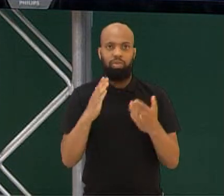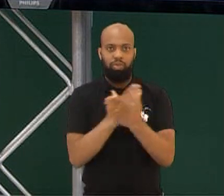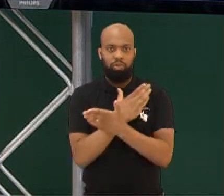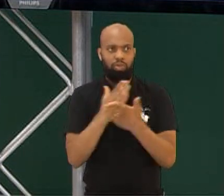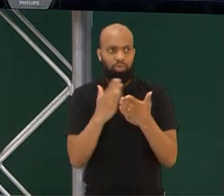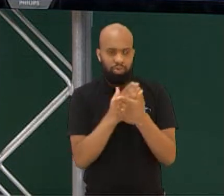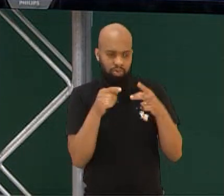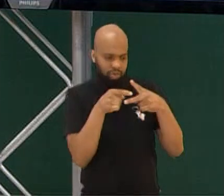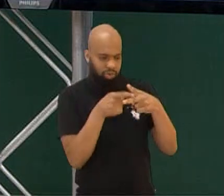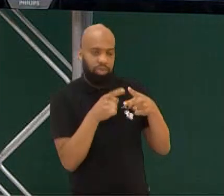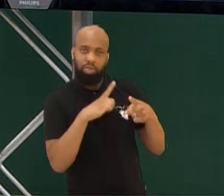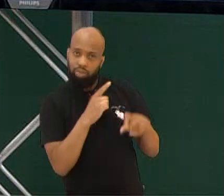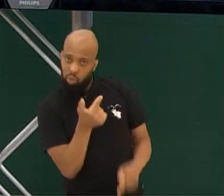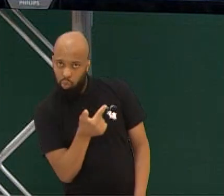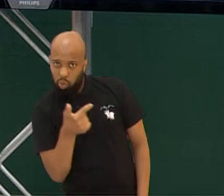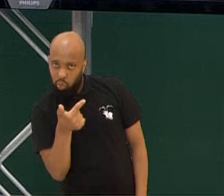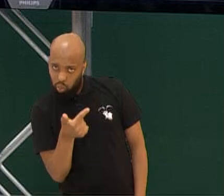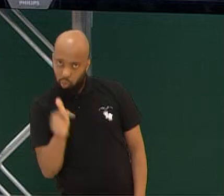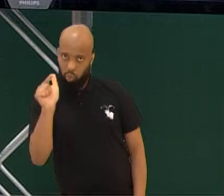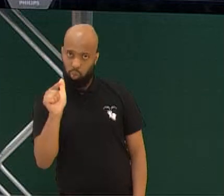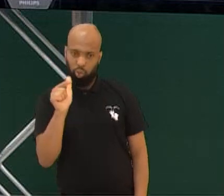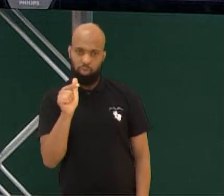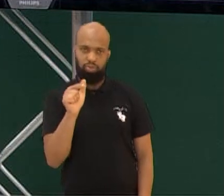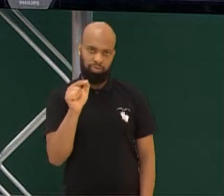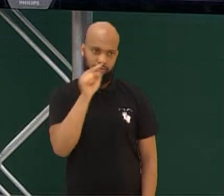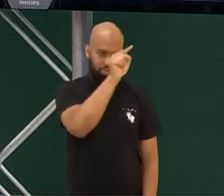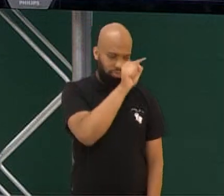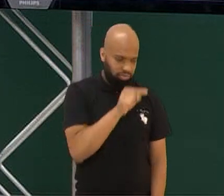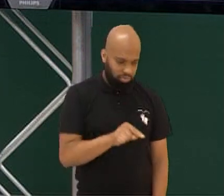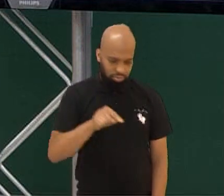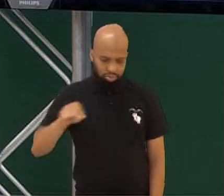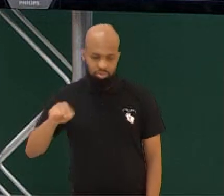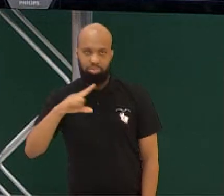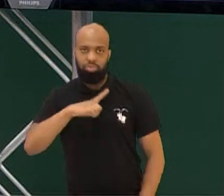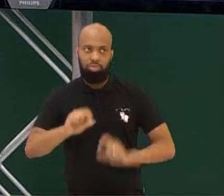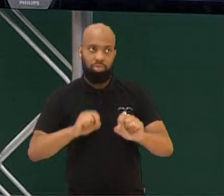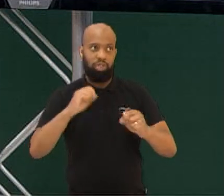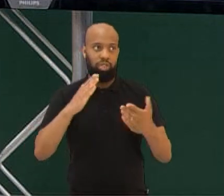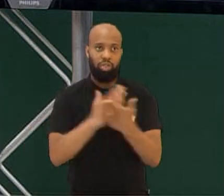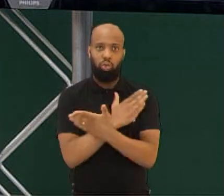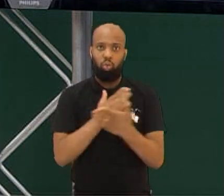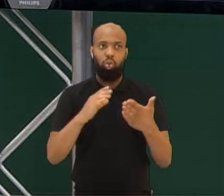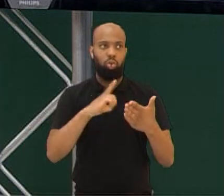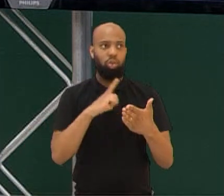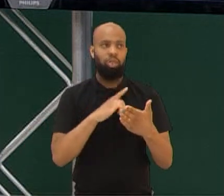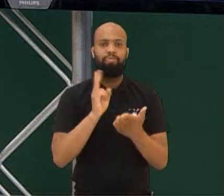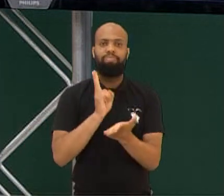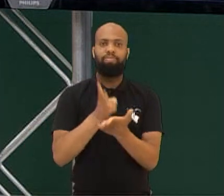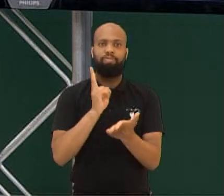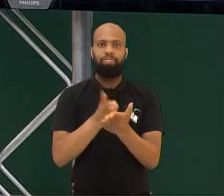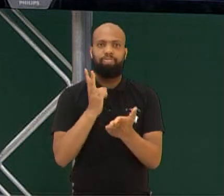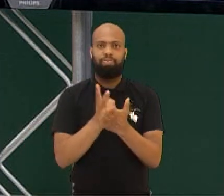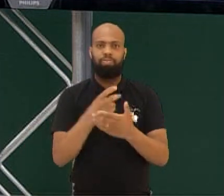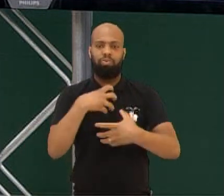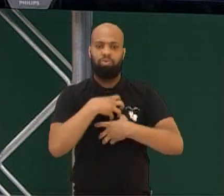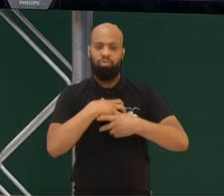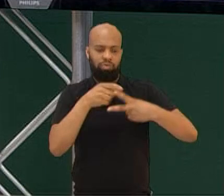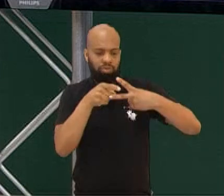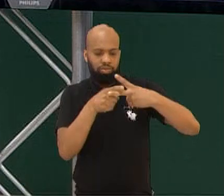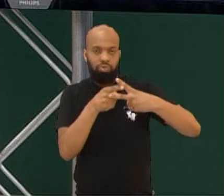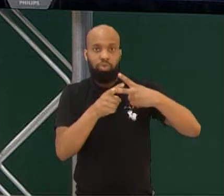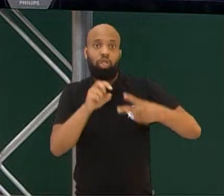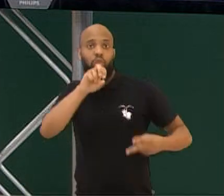nos outros quadrantes, você vai ter os arcos côngruos, que você vai ter a redução ao